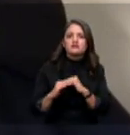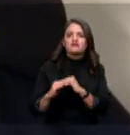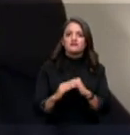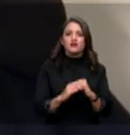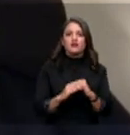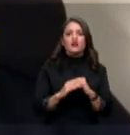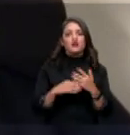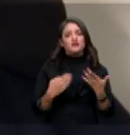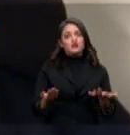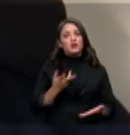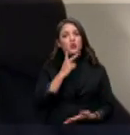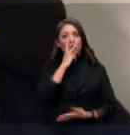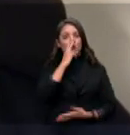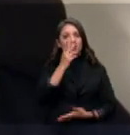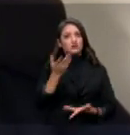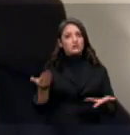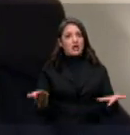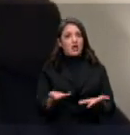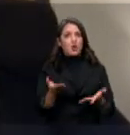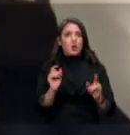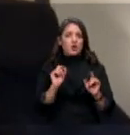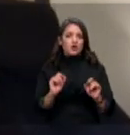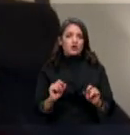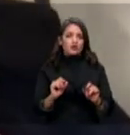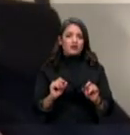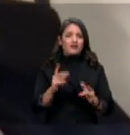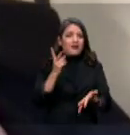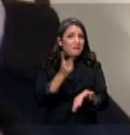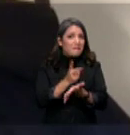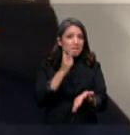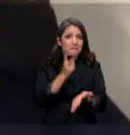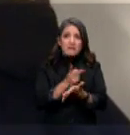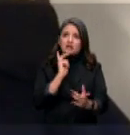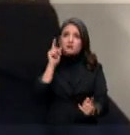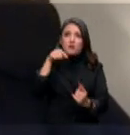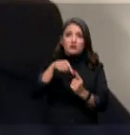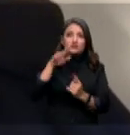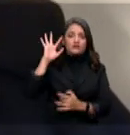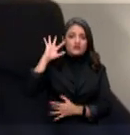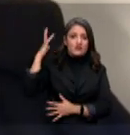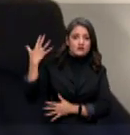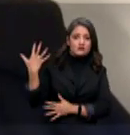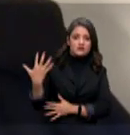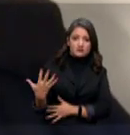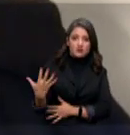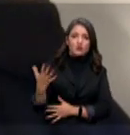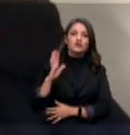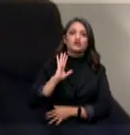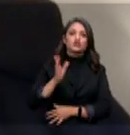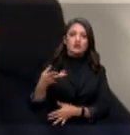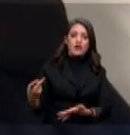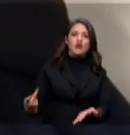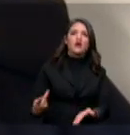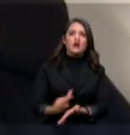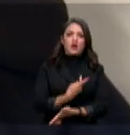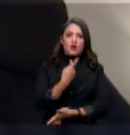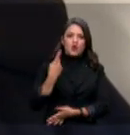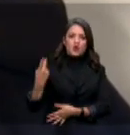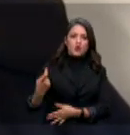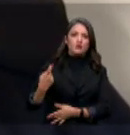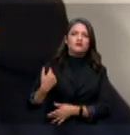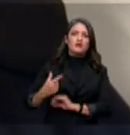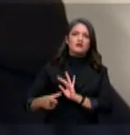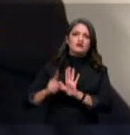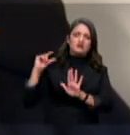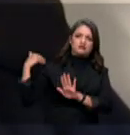penso ser o caso de se aplicar à presente arguição a mesma razão de decidir que já vem sendo construída a